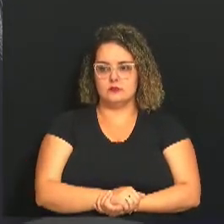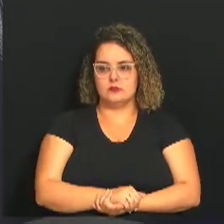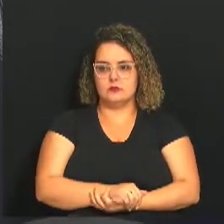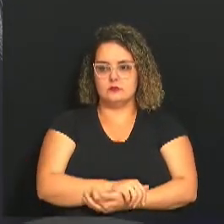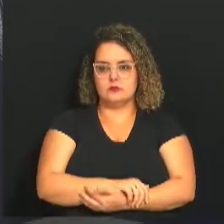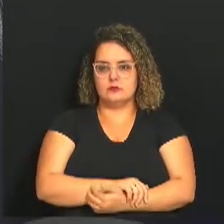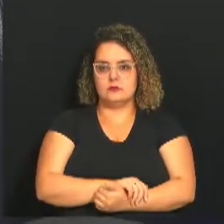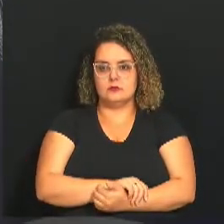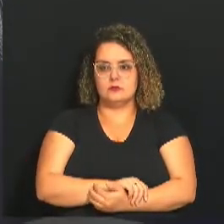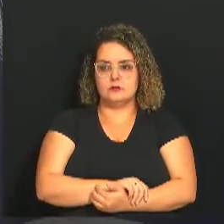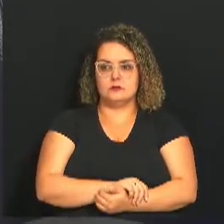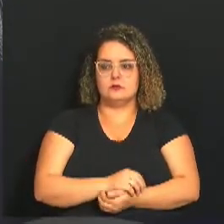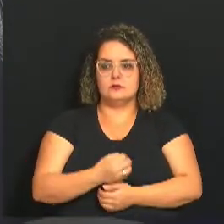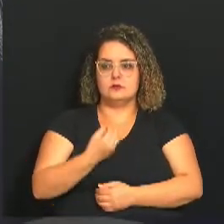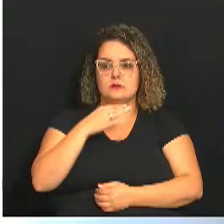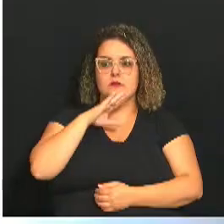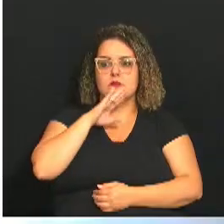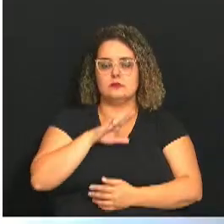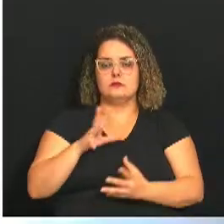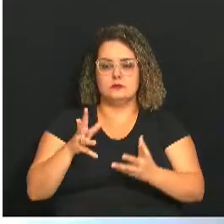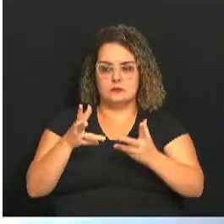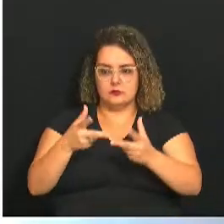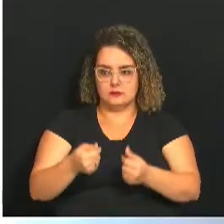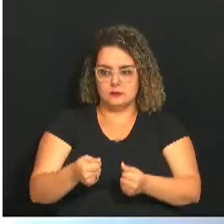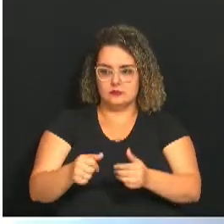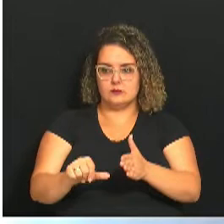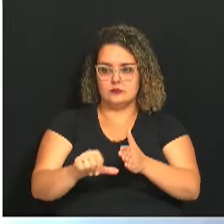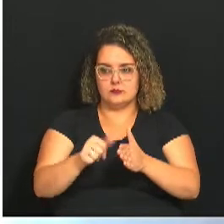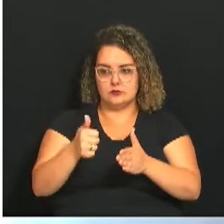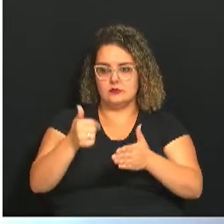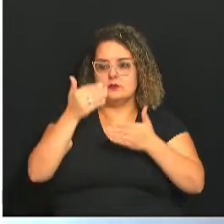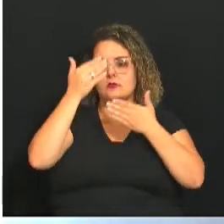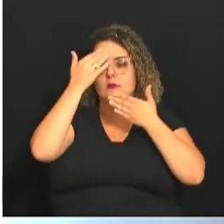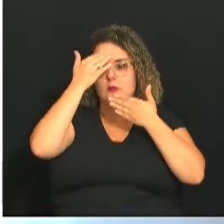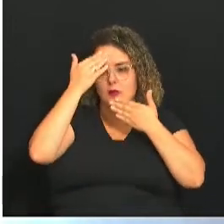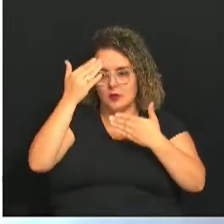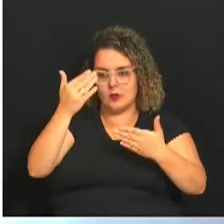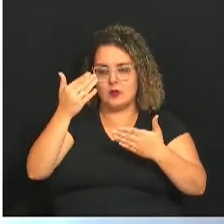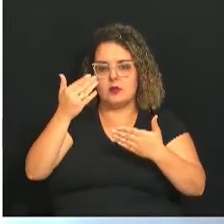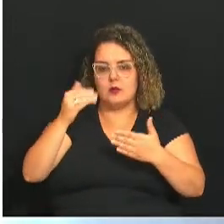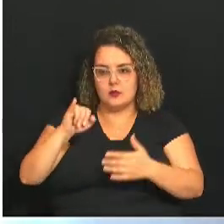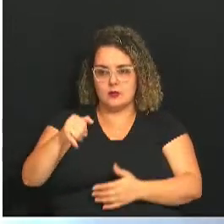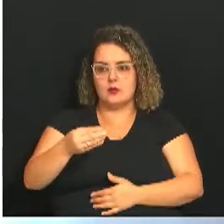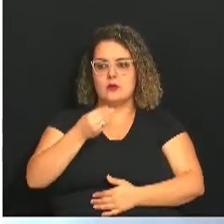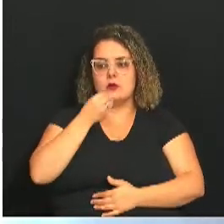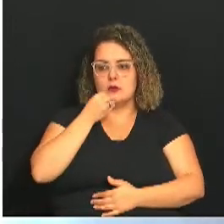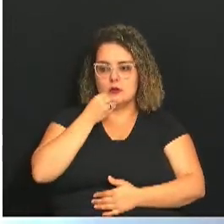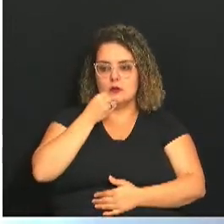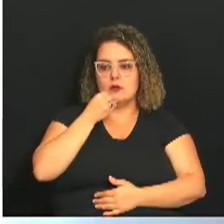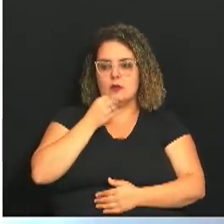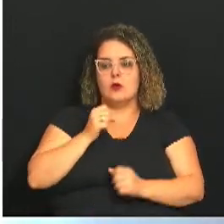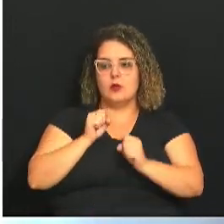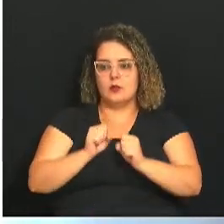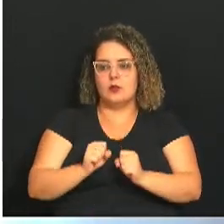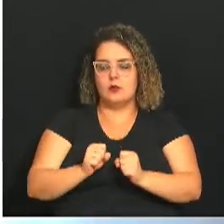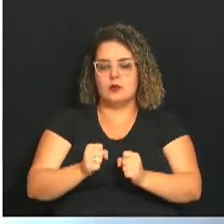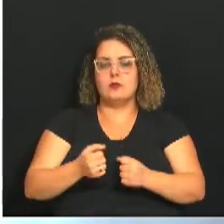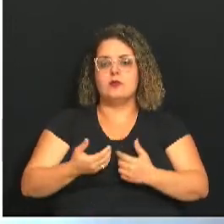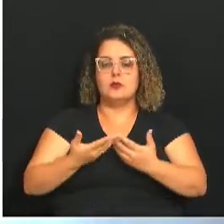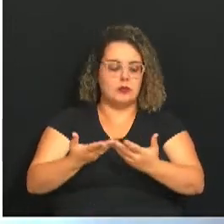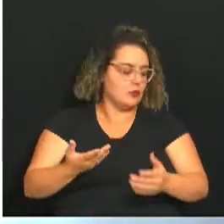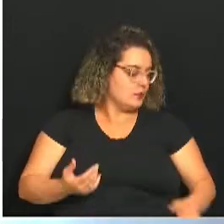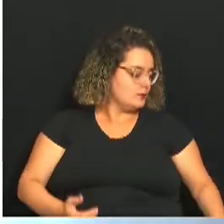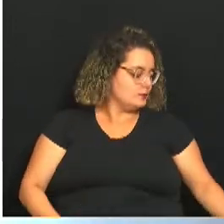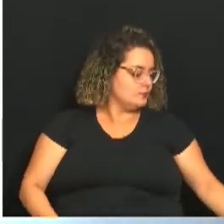Boa tarde a todos. Primeiramente, muito obrigado pela oportunidade e privilégio de estar podendo contribuir com